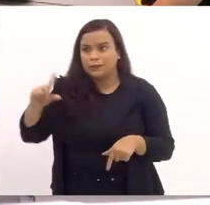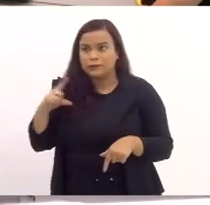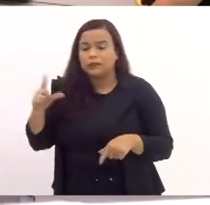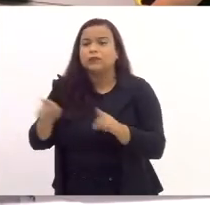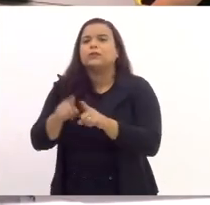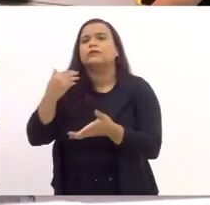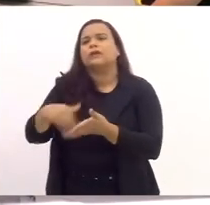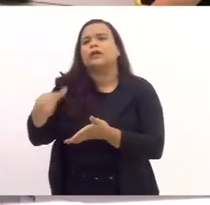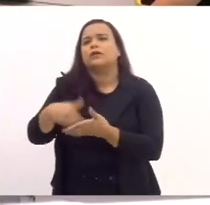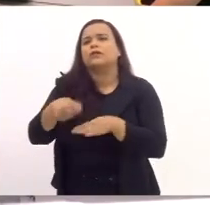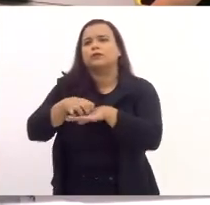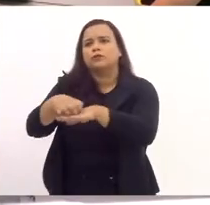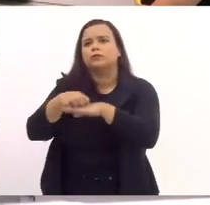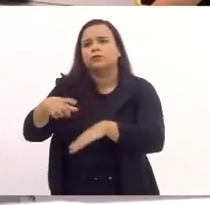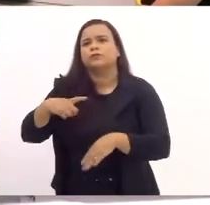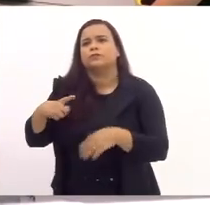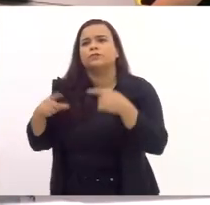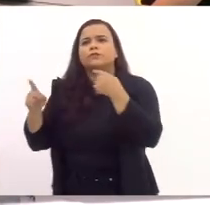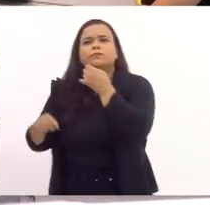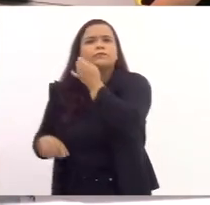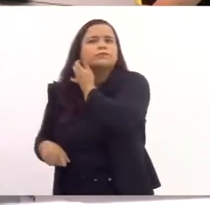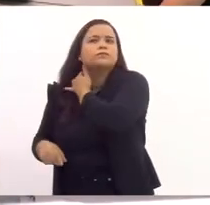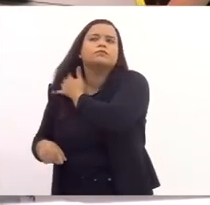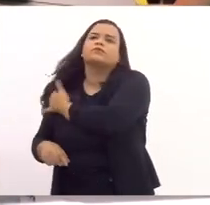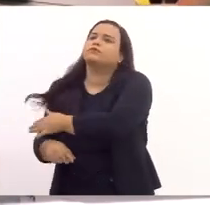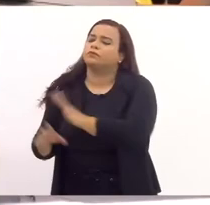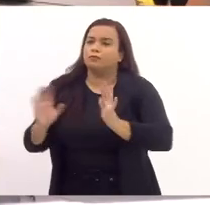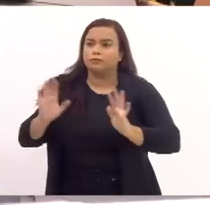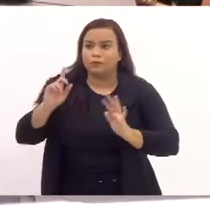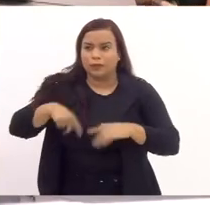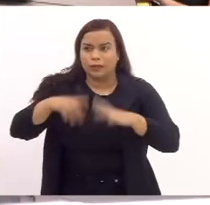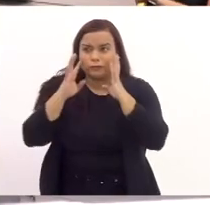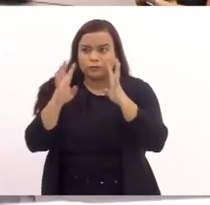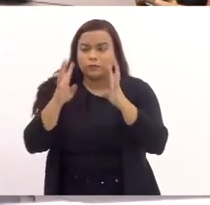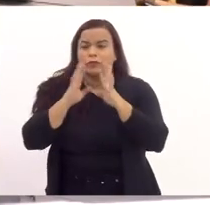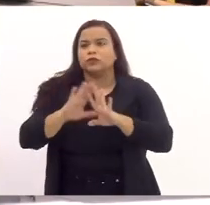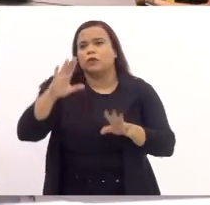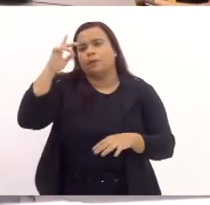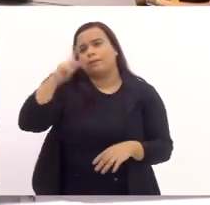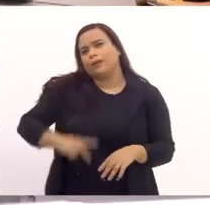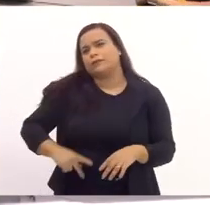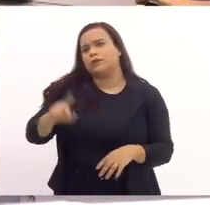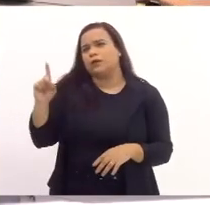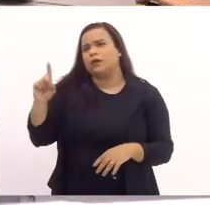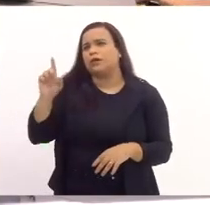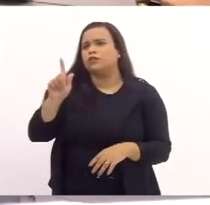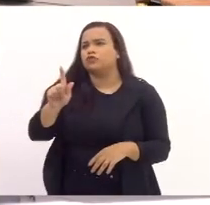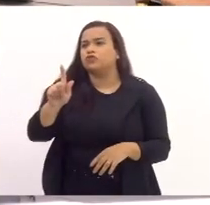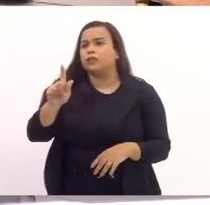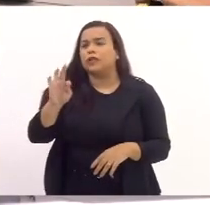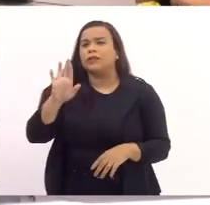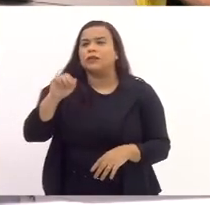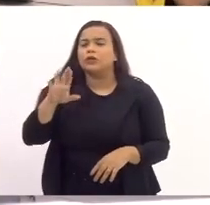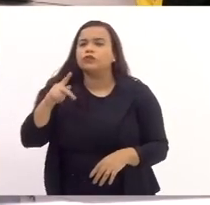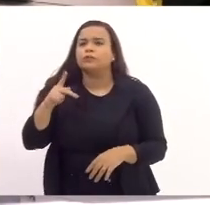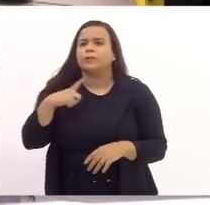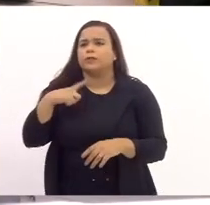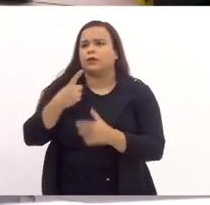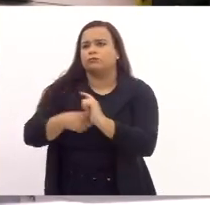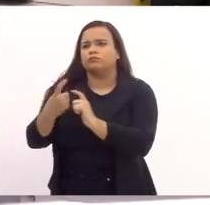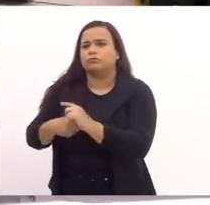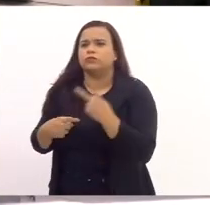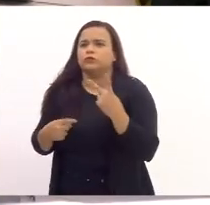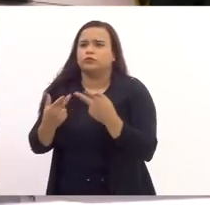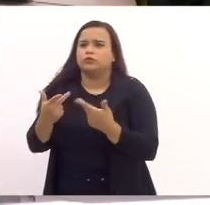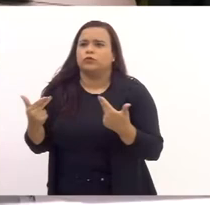secretário de transporte. Não, na verdade, era mais para ouvir o presidente da Getransp sobre duas questões que ficaram pendentes. É. Eu estou devendo duas